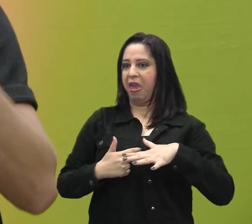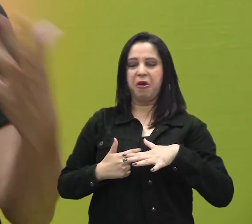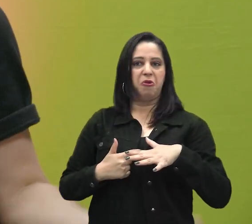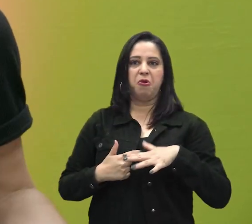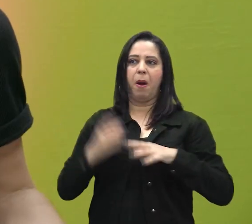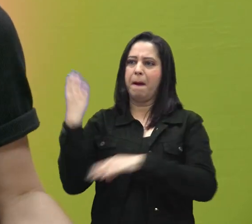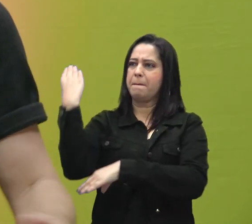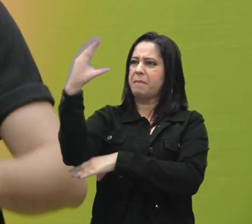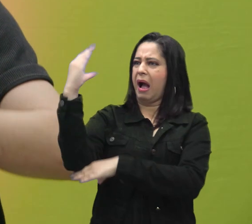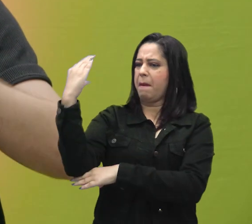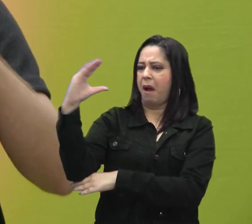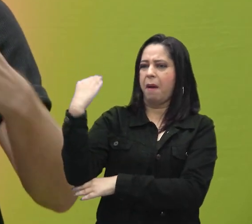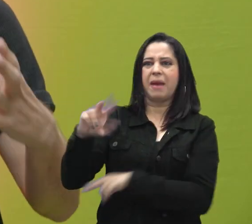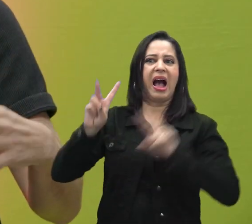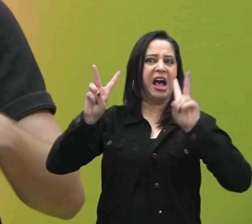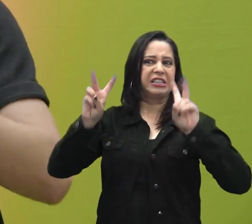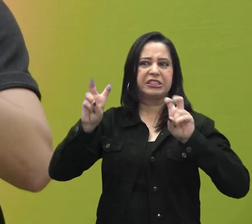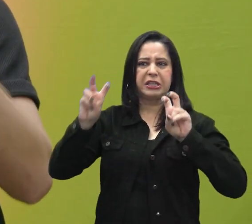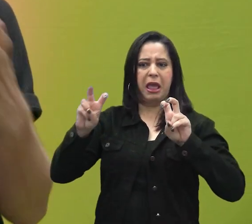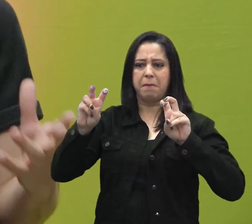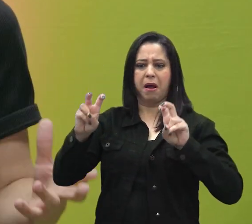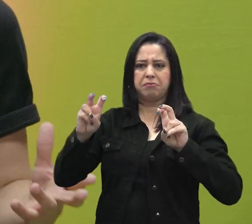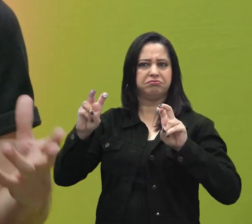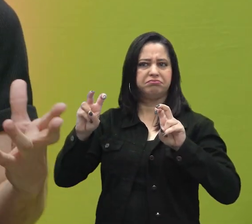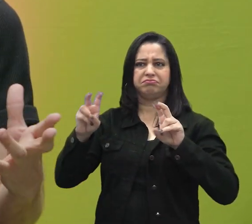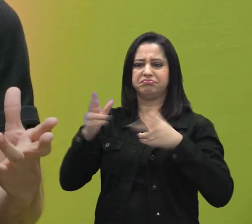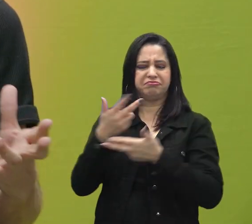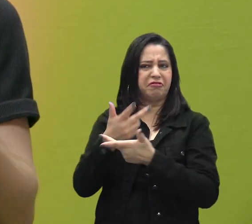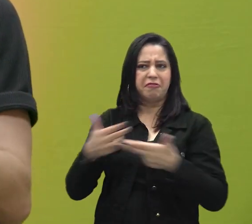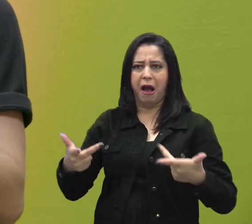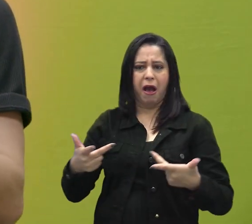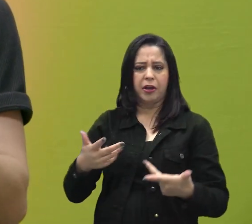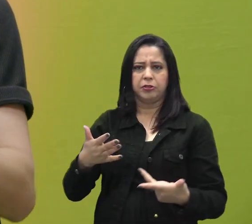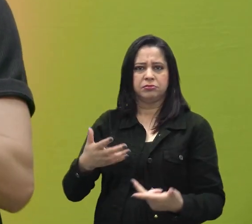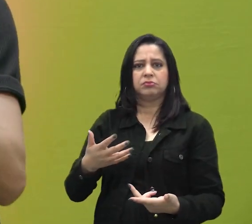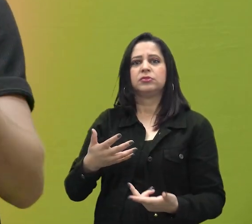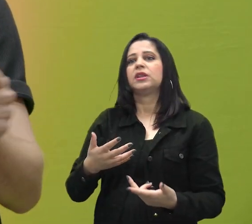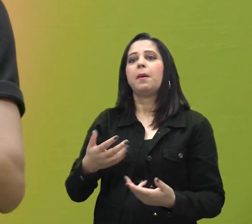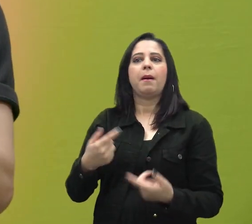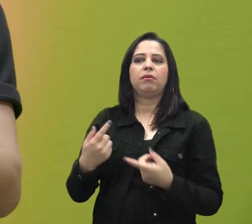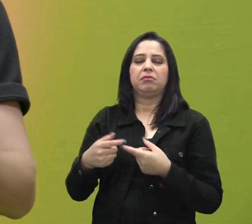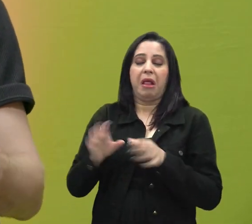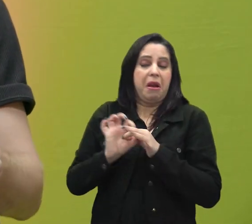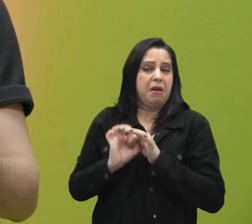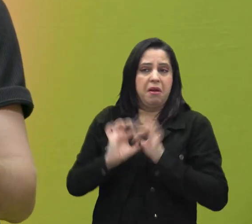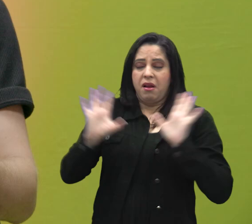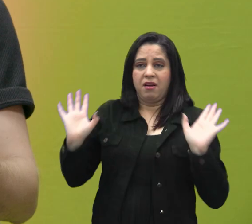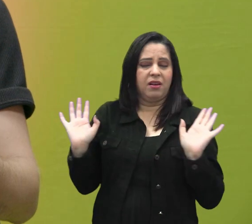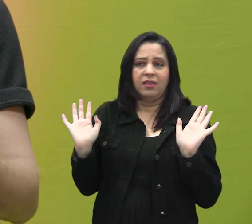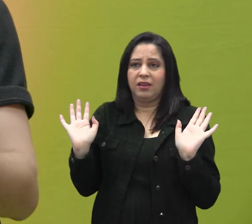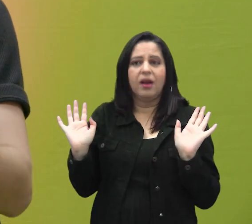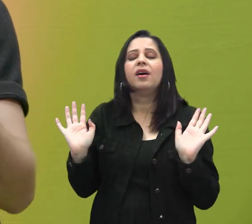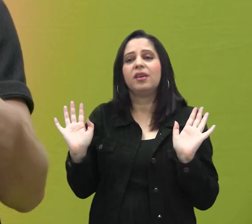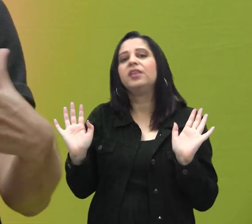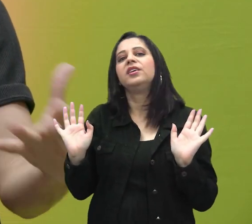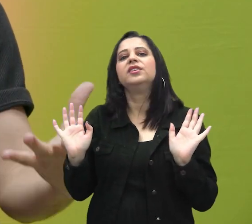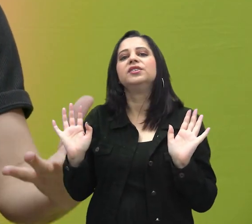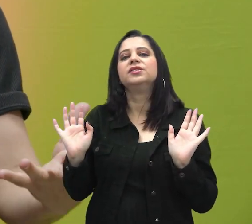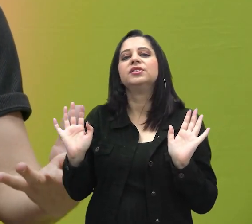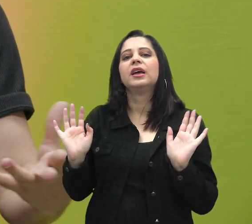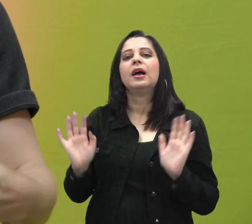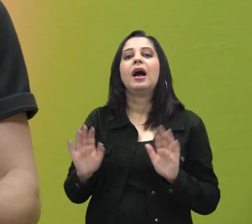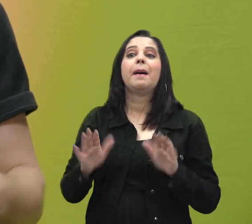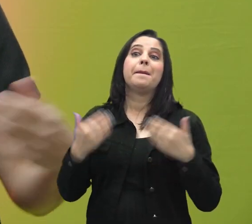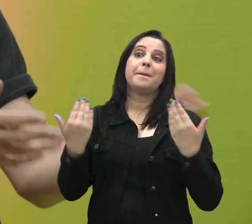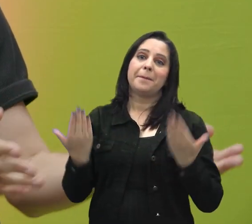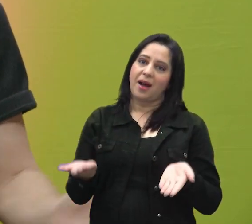discuto o assunto que eu quero, eu gravo do jeito que eu quero. Então, isso é muito legal, porque eu consigo brincar com humor dentro da